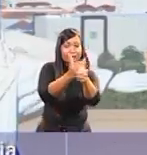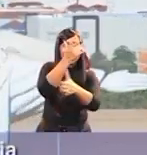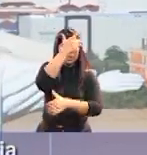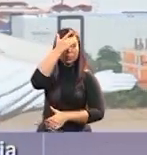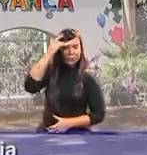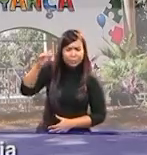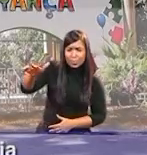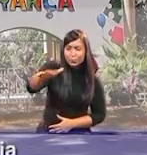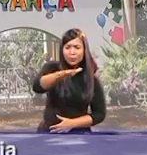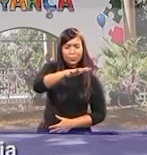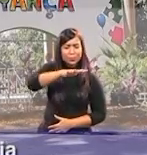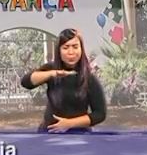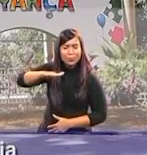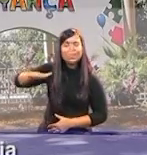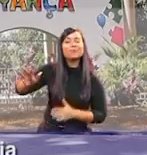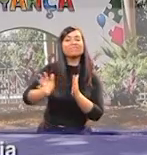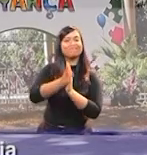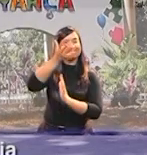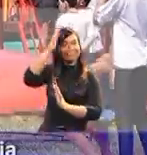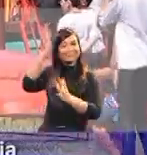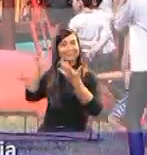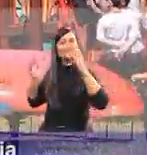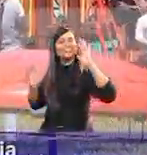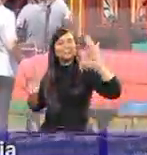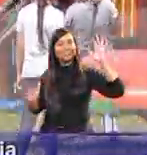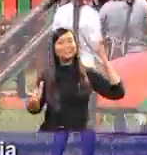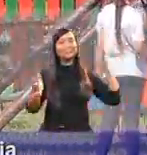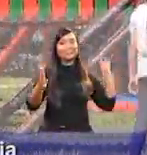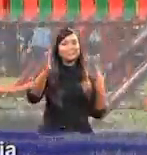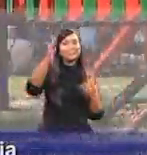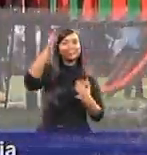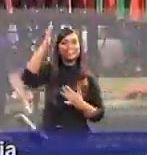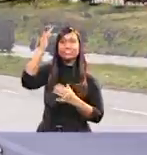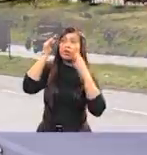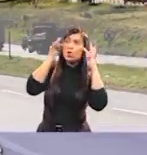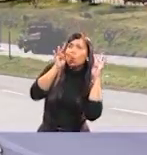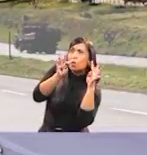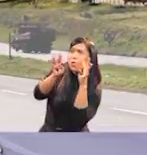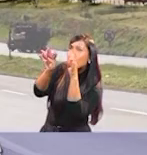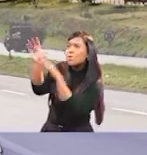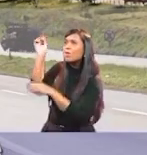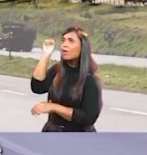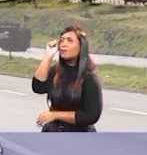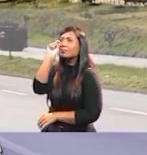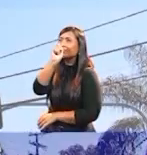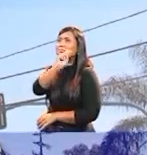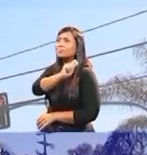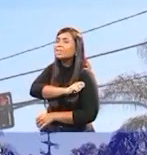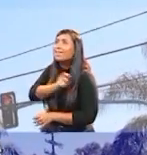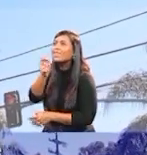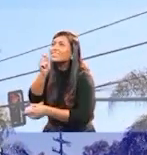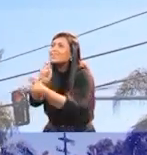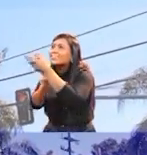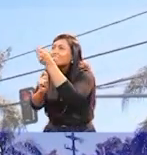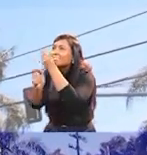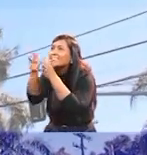fé, vão levando para a glória o pendão de